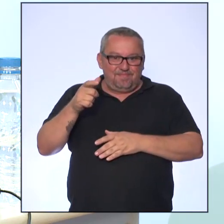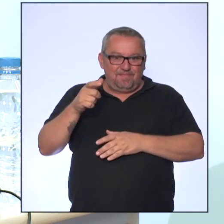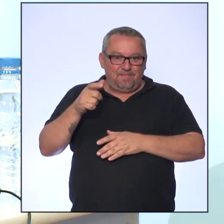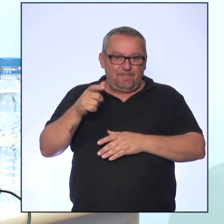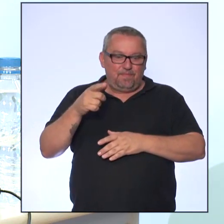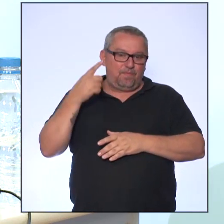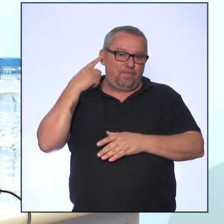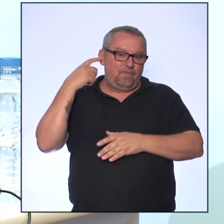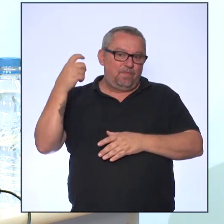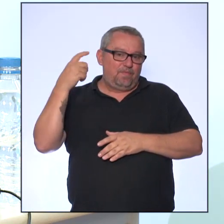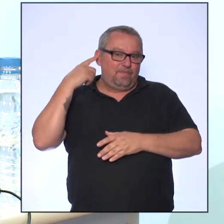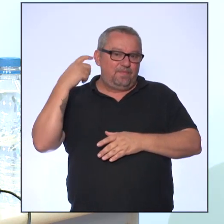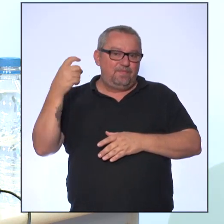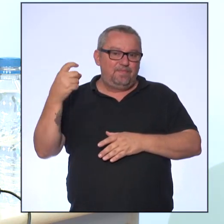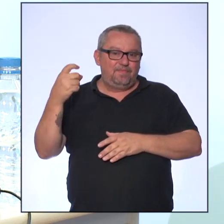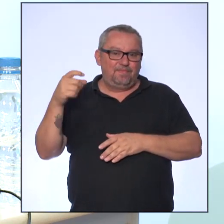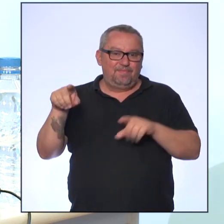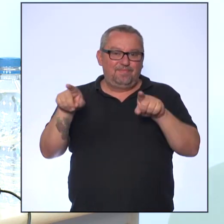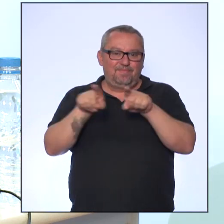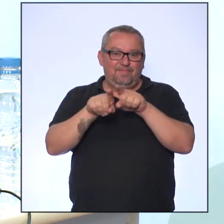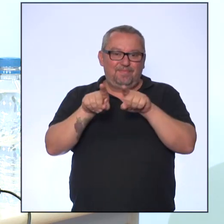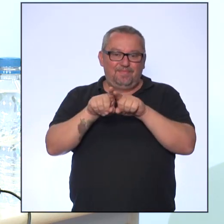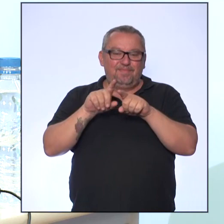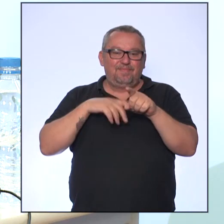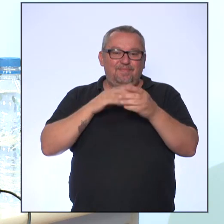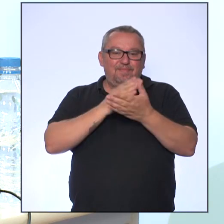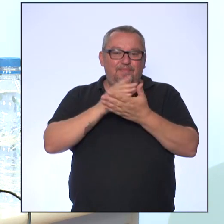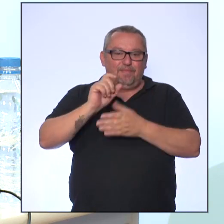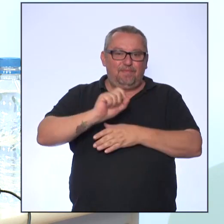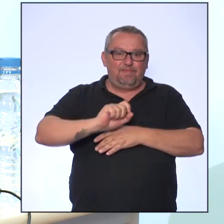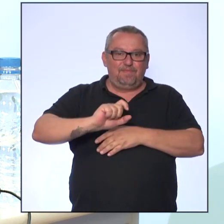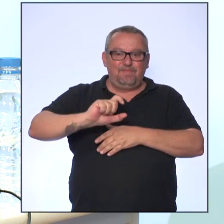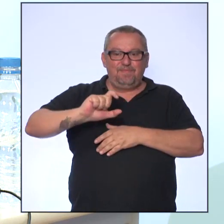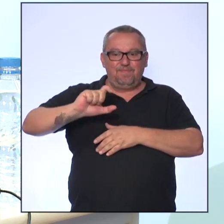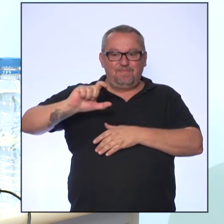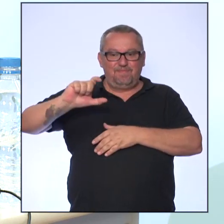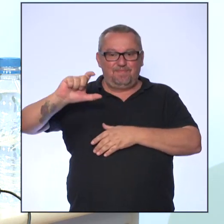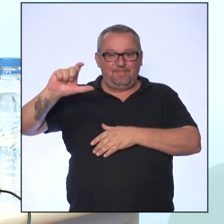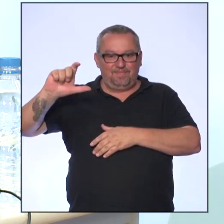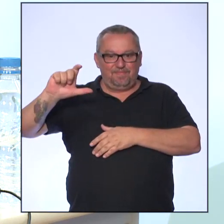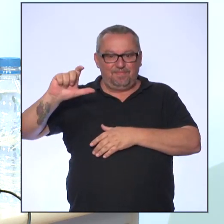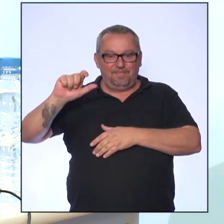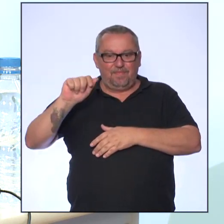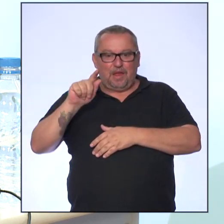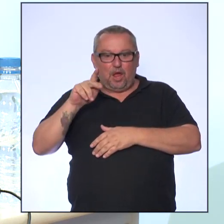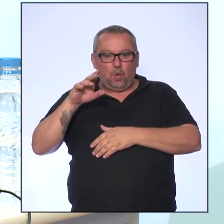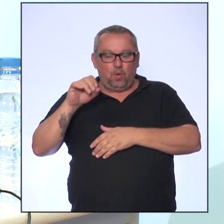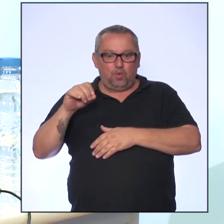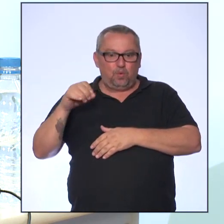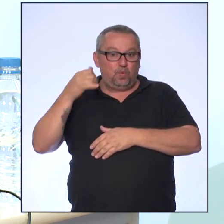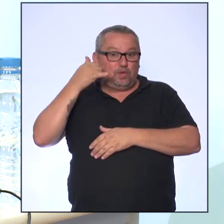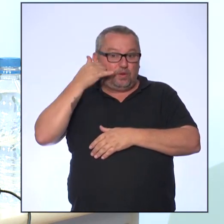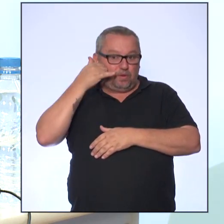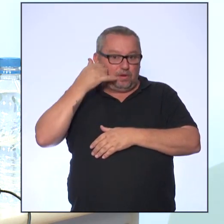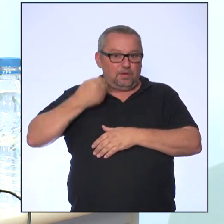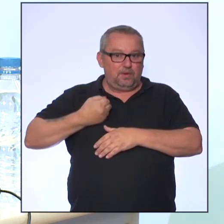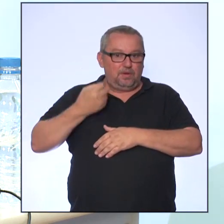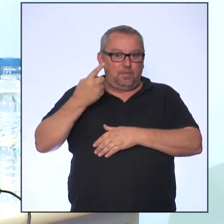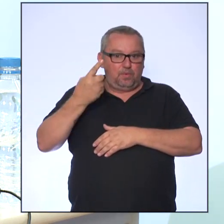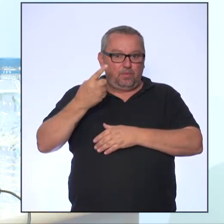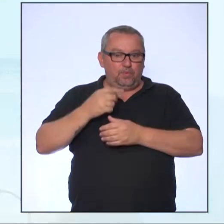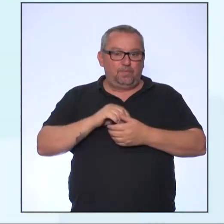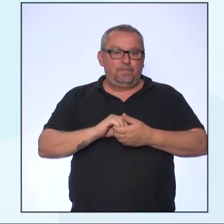de sons. A gente vai começar com a altura, que é o toque agudo de um celular. É um exemplo 1, por favor.